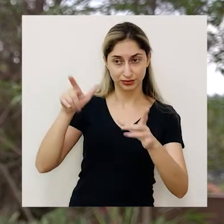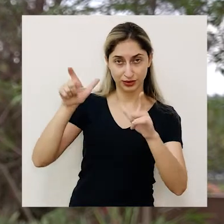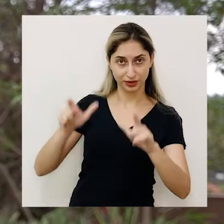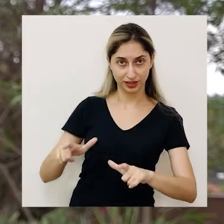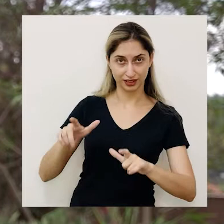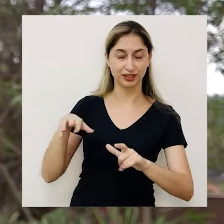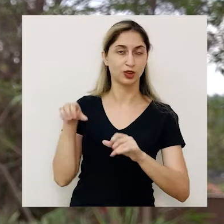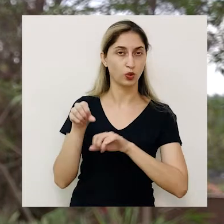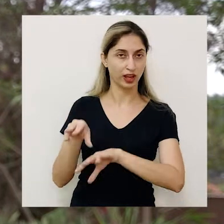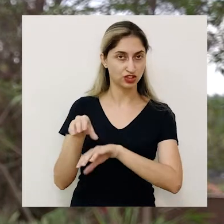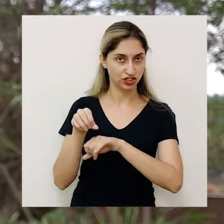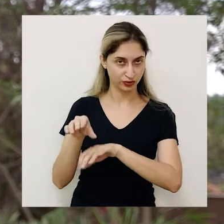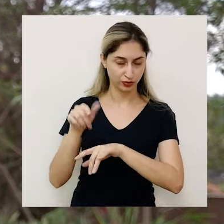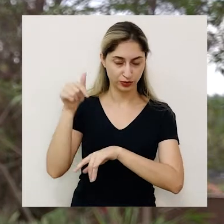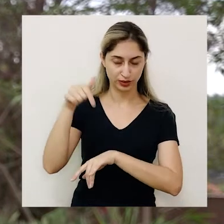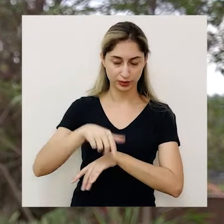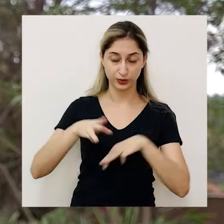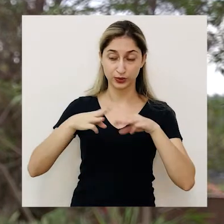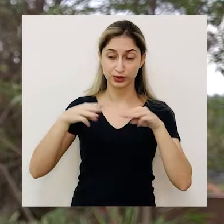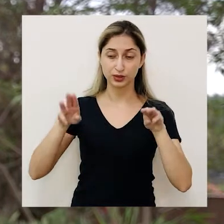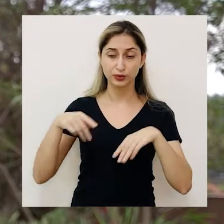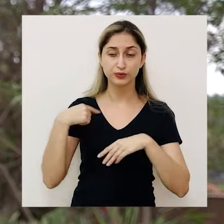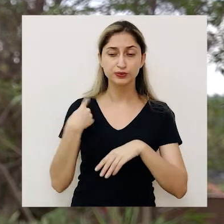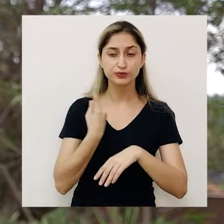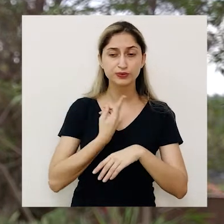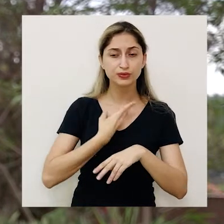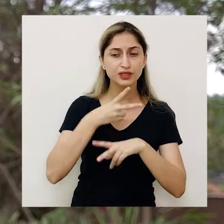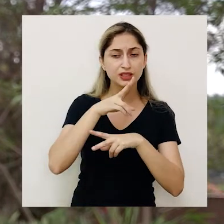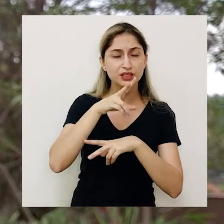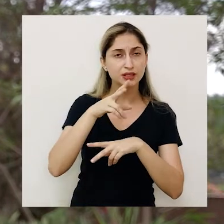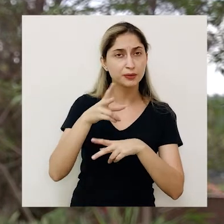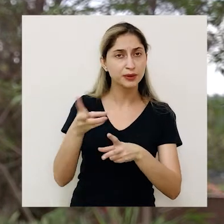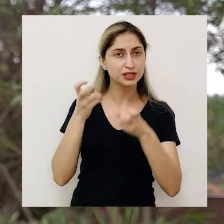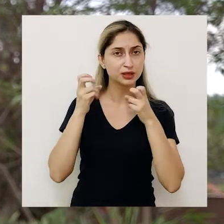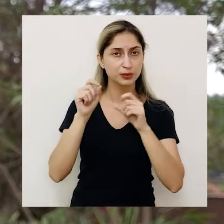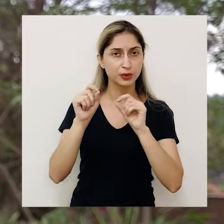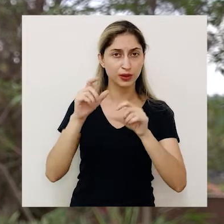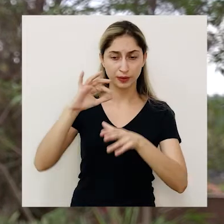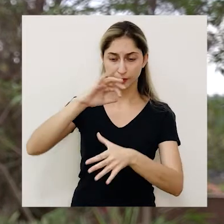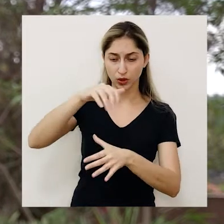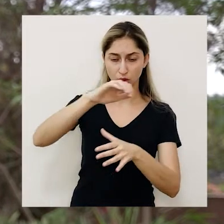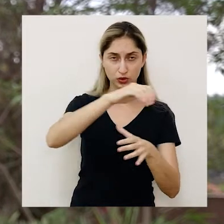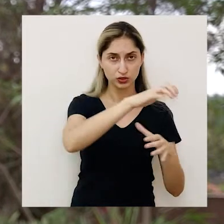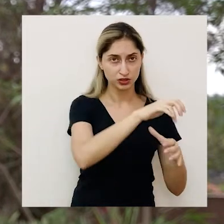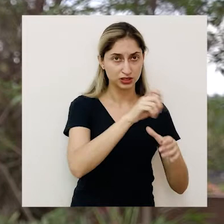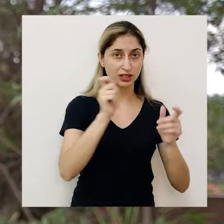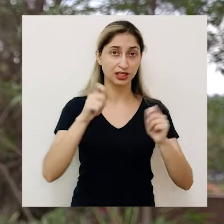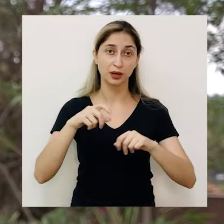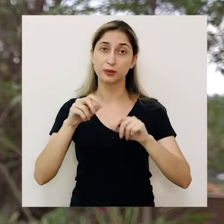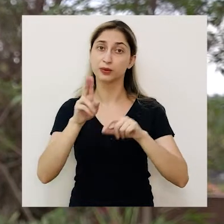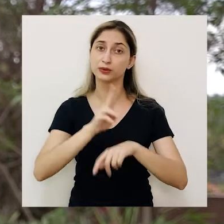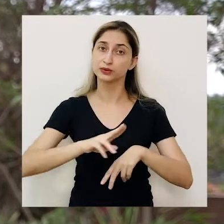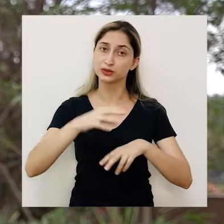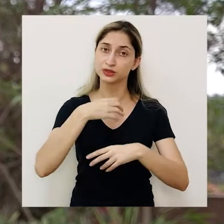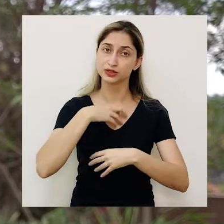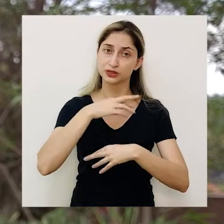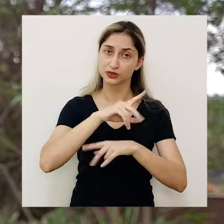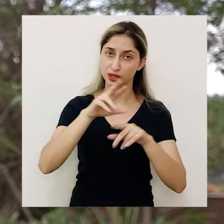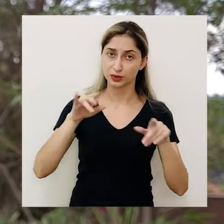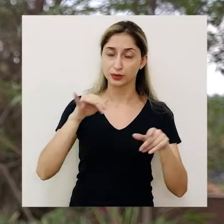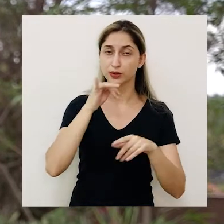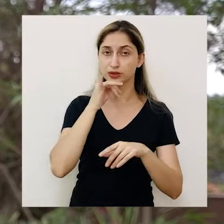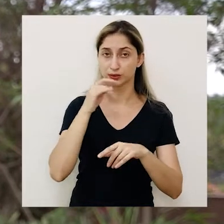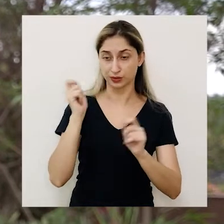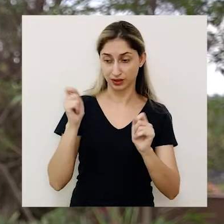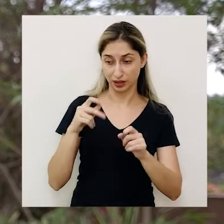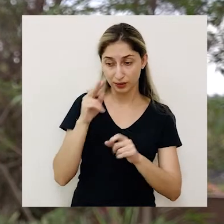nosso educativo, né? E aqui a gente consegue perceber a potencialidade e as narrativas que a gente pode se utilizar dos potes,